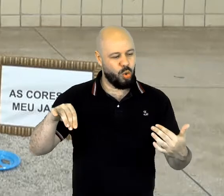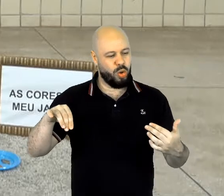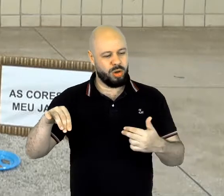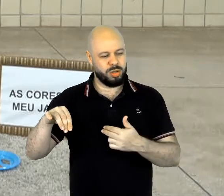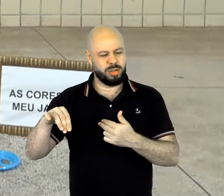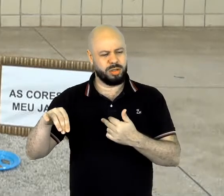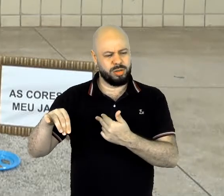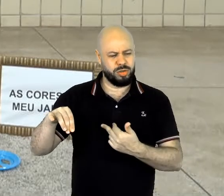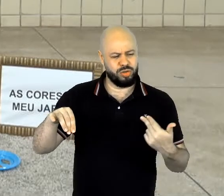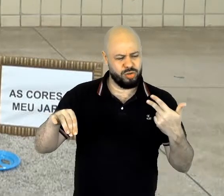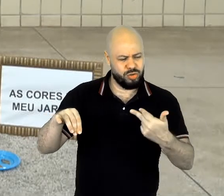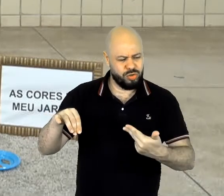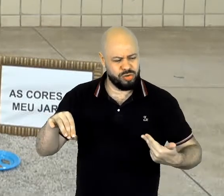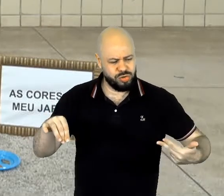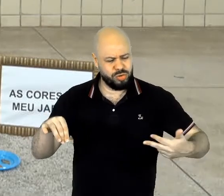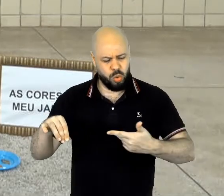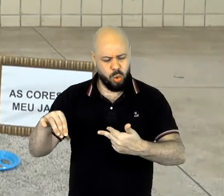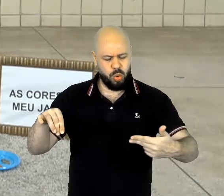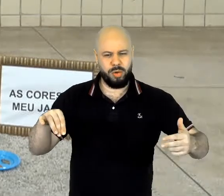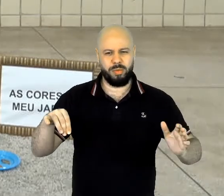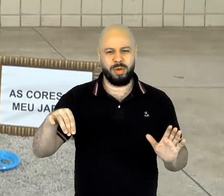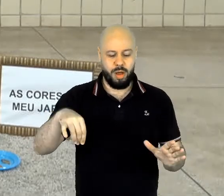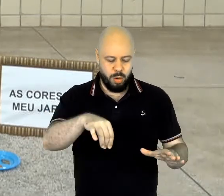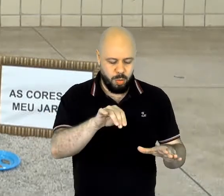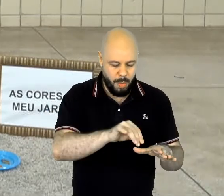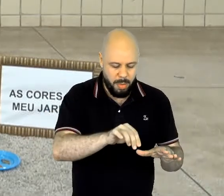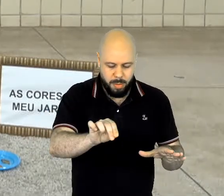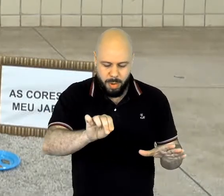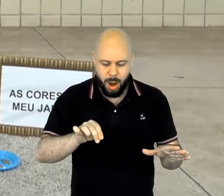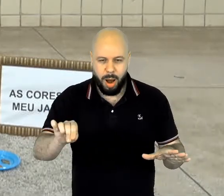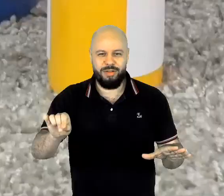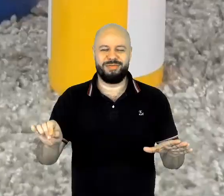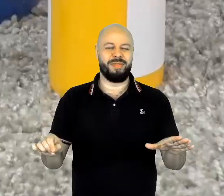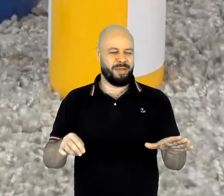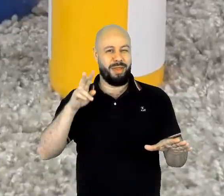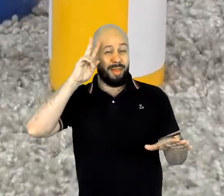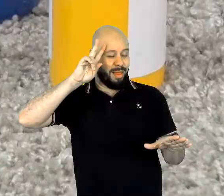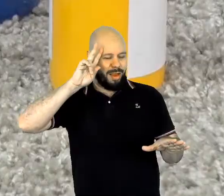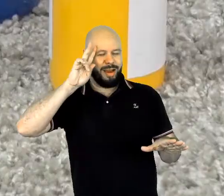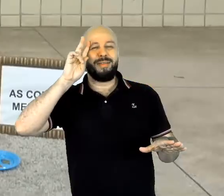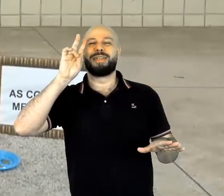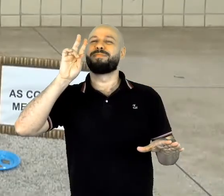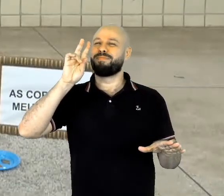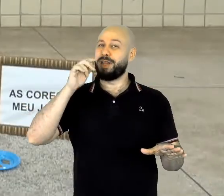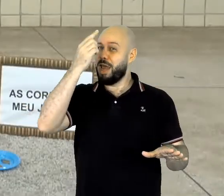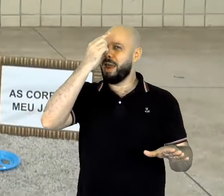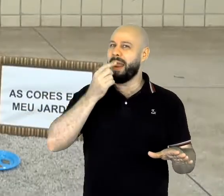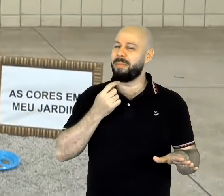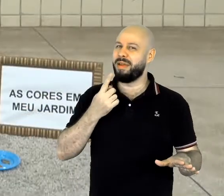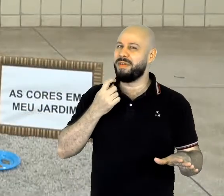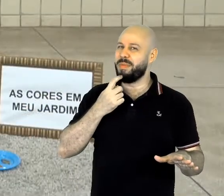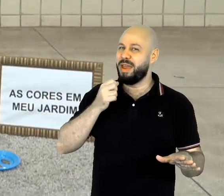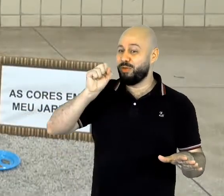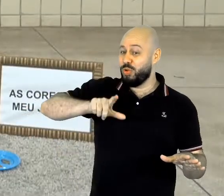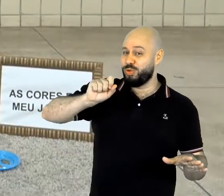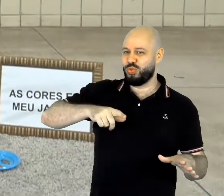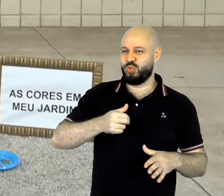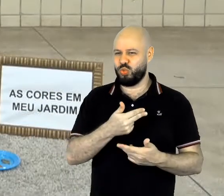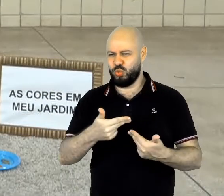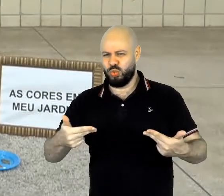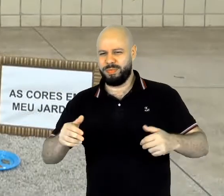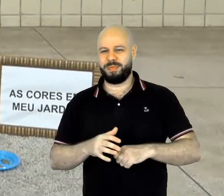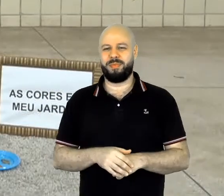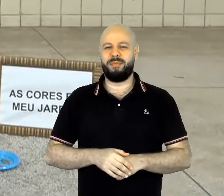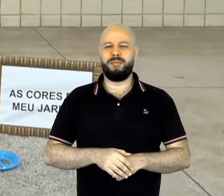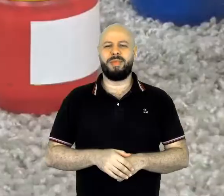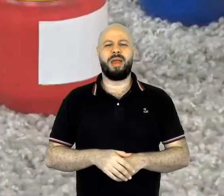cores das cores primárias, que é o azul, vermelho e também o amarelo. Você vai disponibilizar para a sua criança e deixa ela